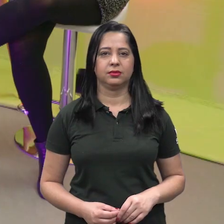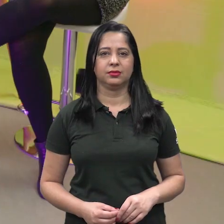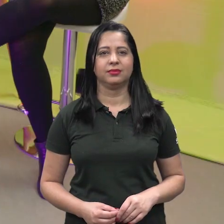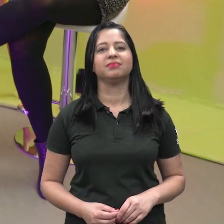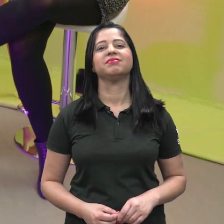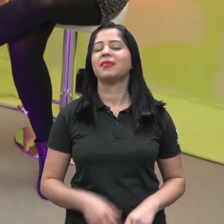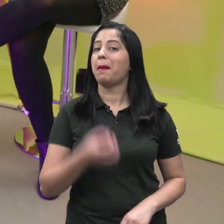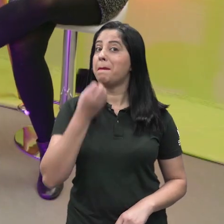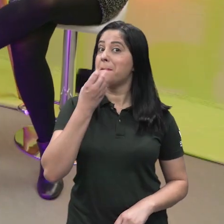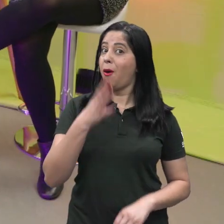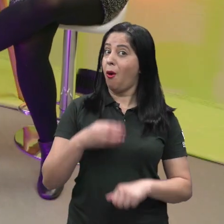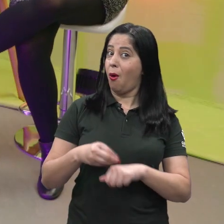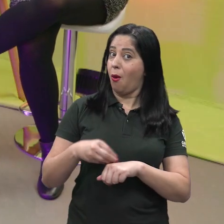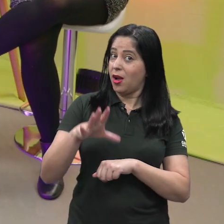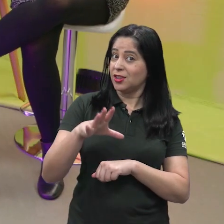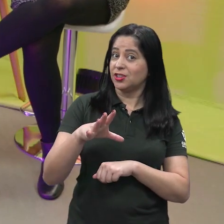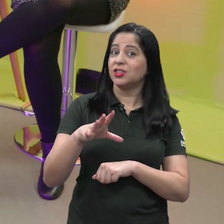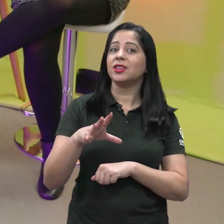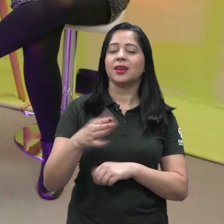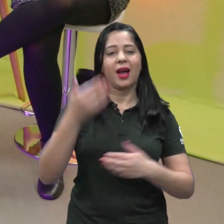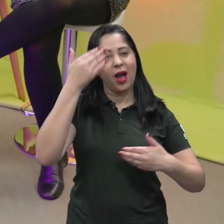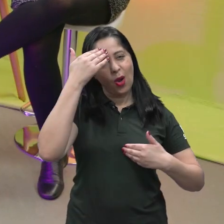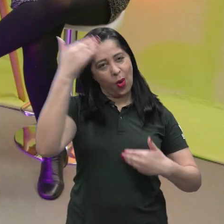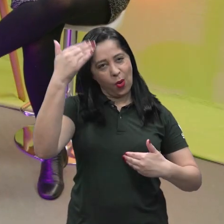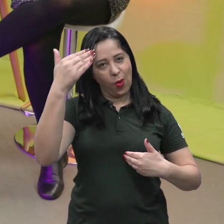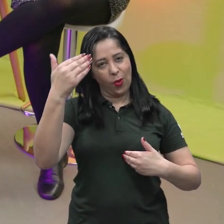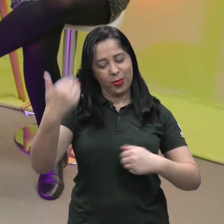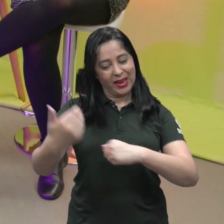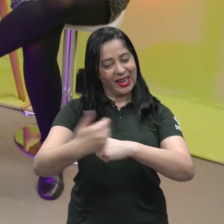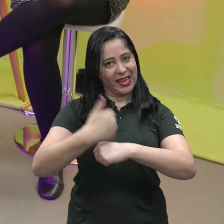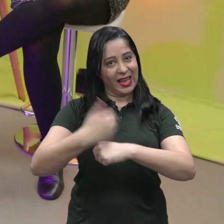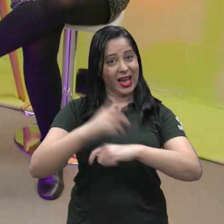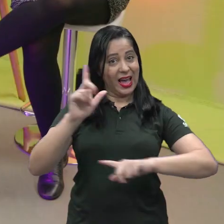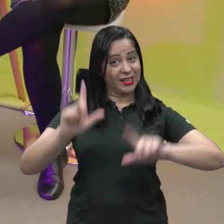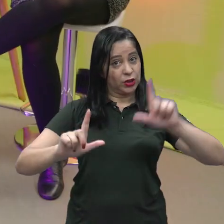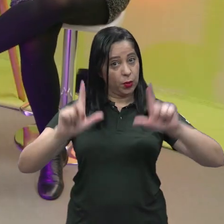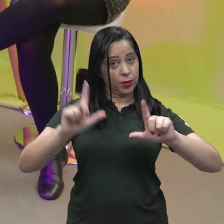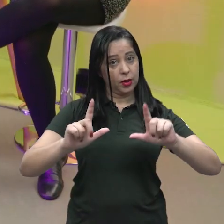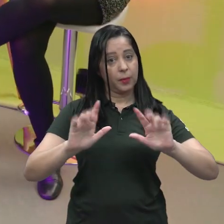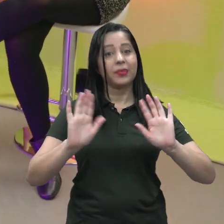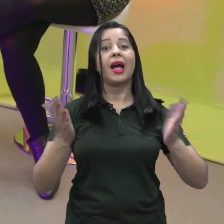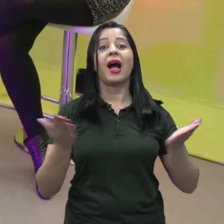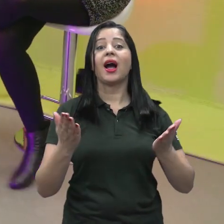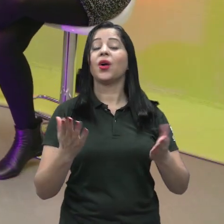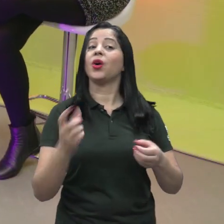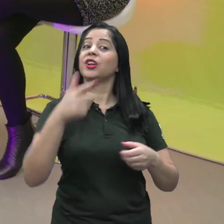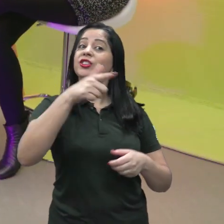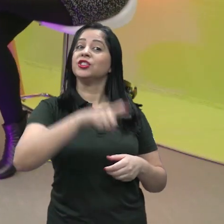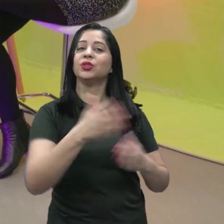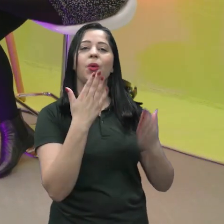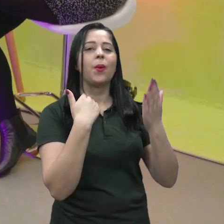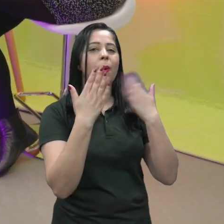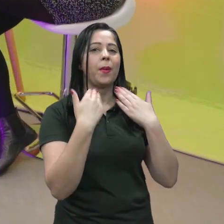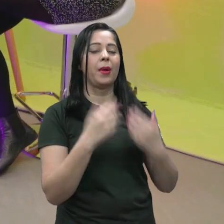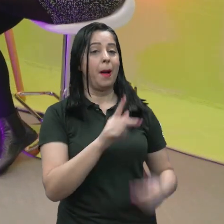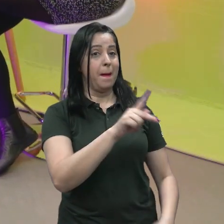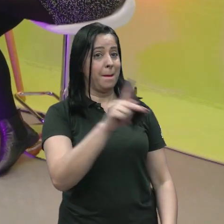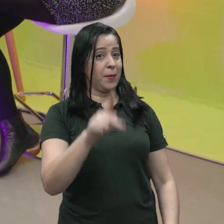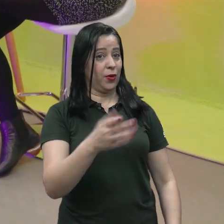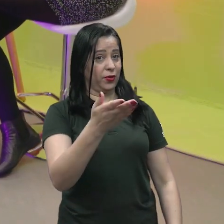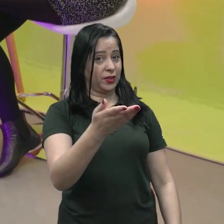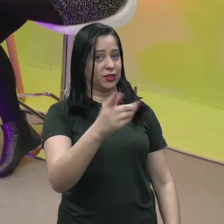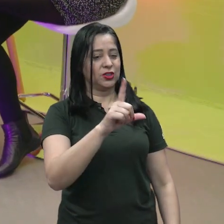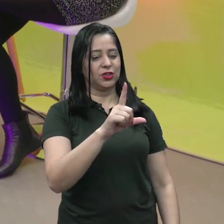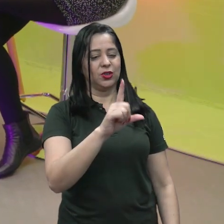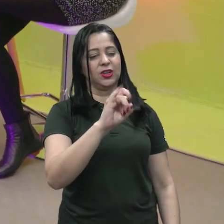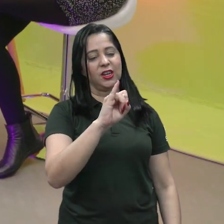Muito boa dica, Dani, de filme, viu? Obrigada por participar aqui do nosso programa sempre. E a gente retoma a nossa conversa com a professora e